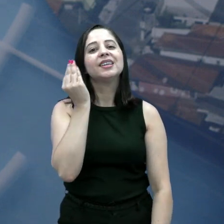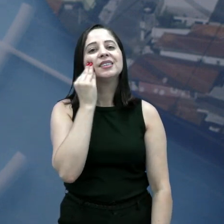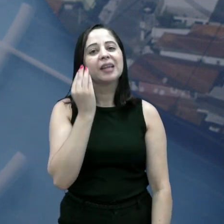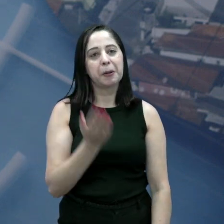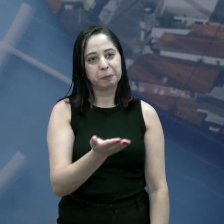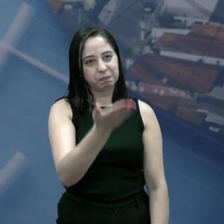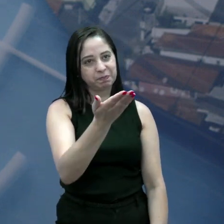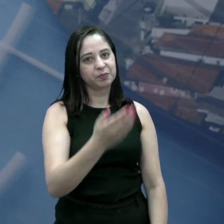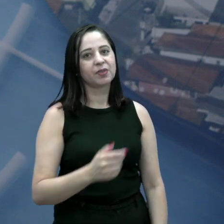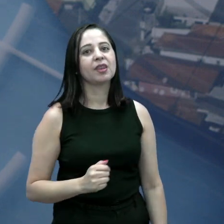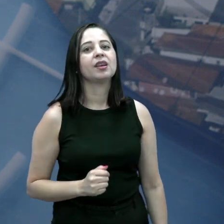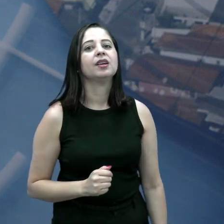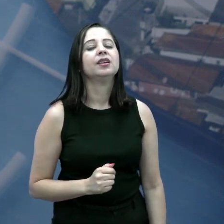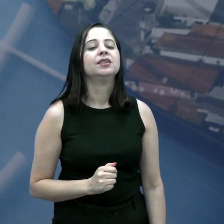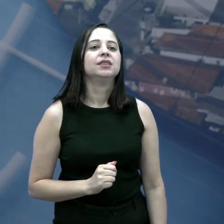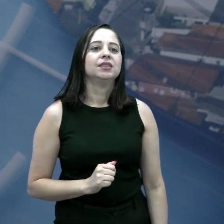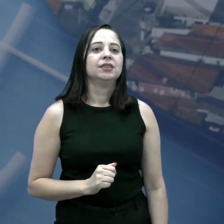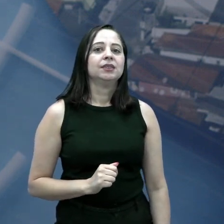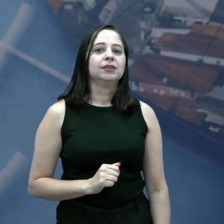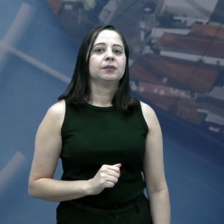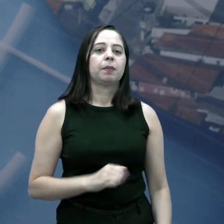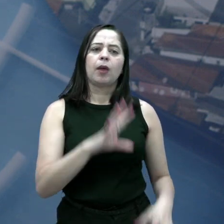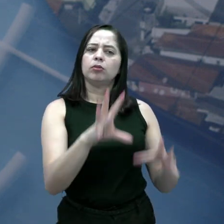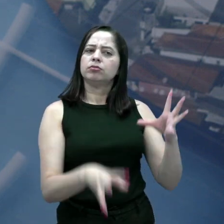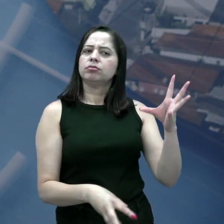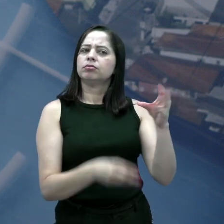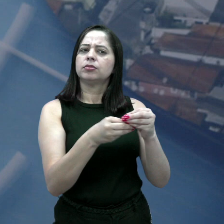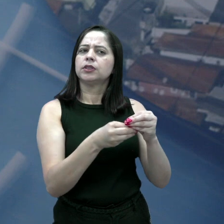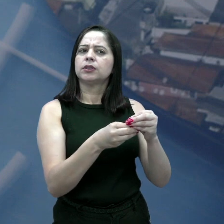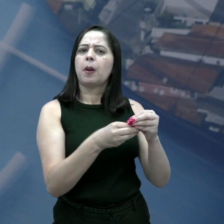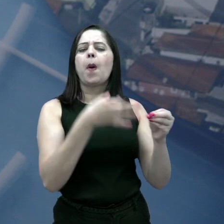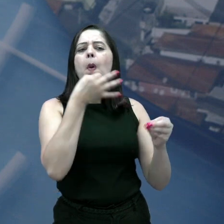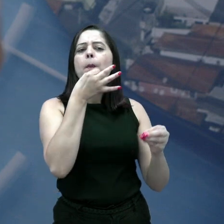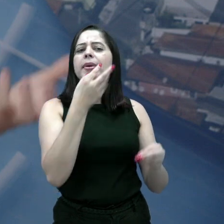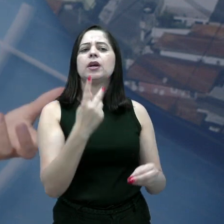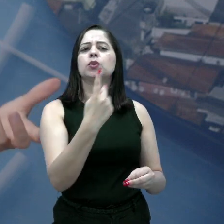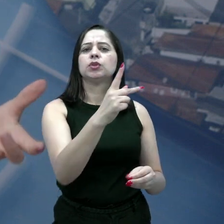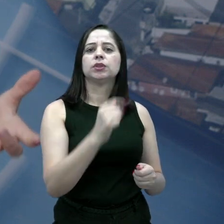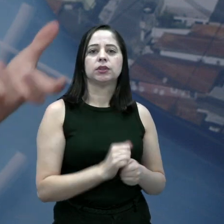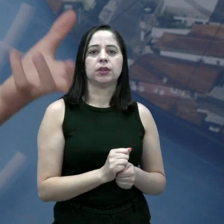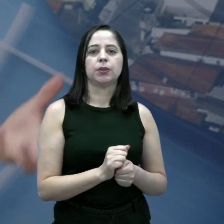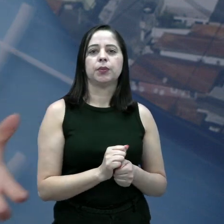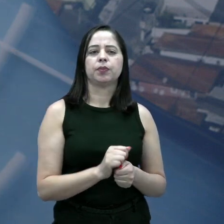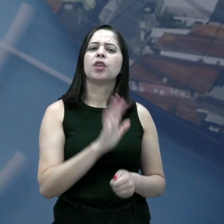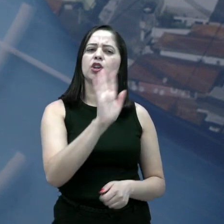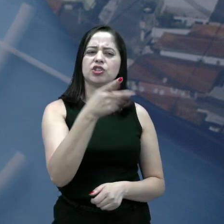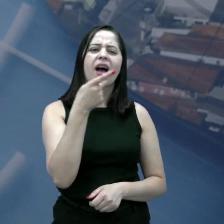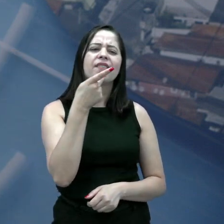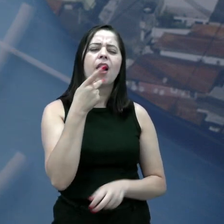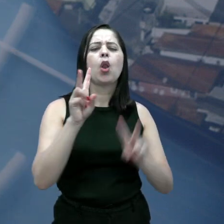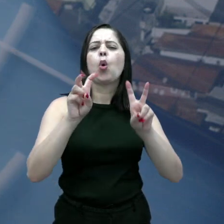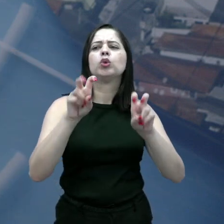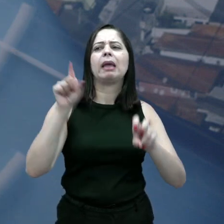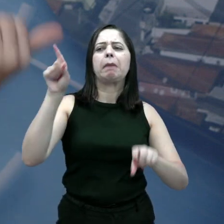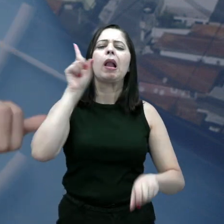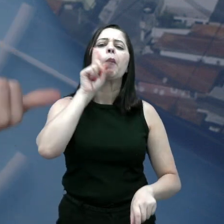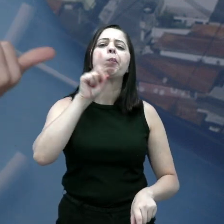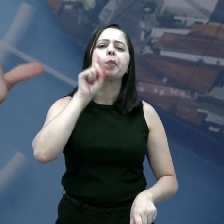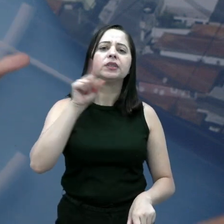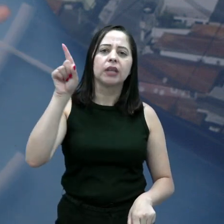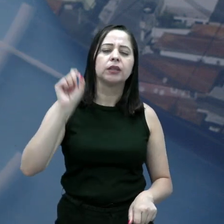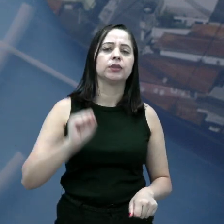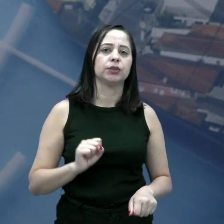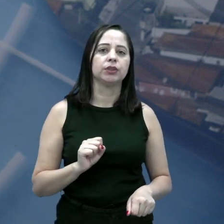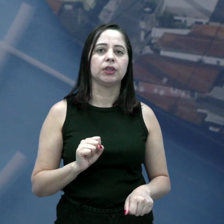aqui com o Guilherme. Guilherme, pegando até o gancho, como que você avalia, né? A gente falou da questão dos Estados Unidos, agora com